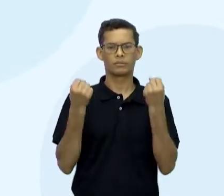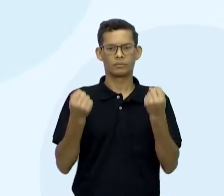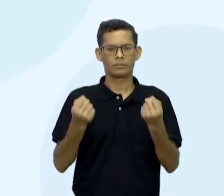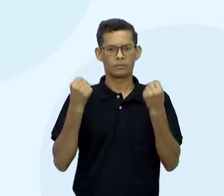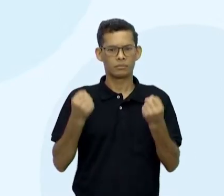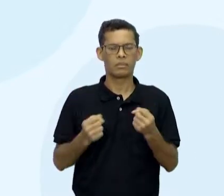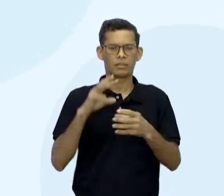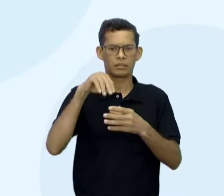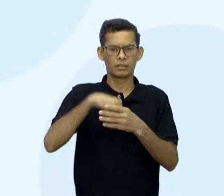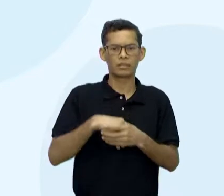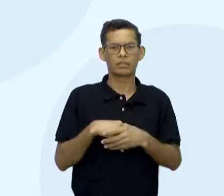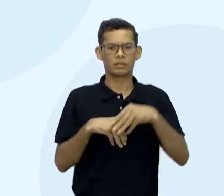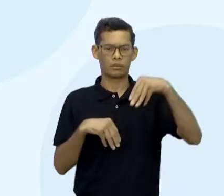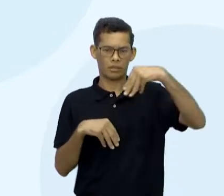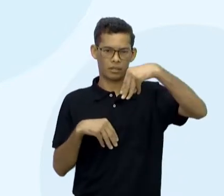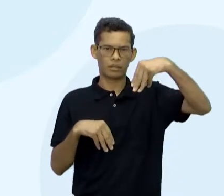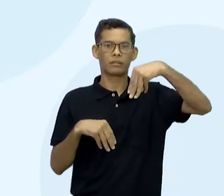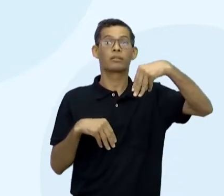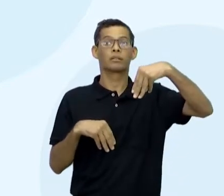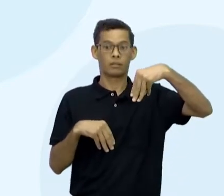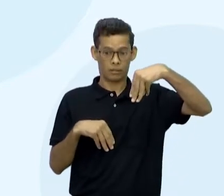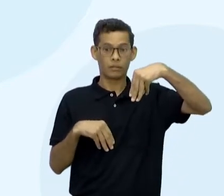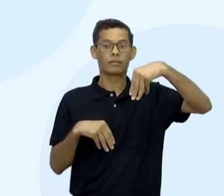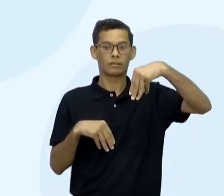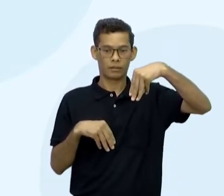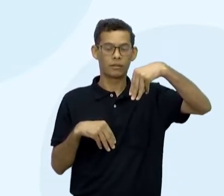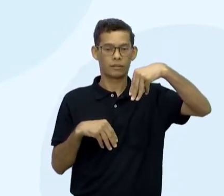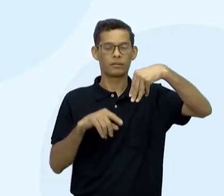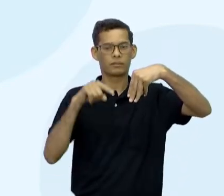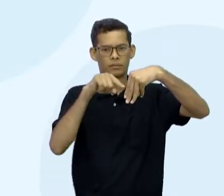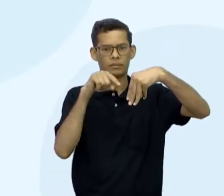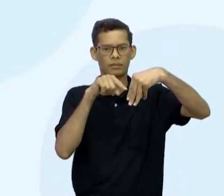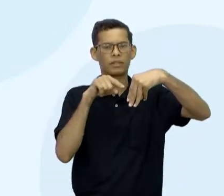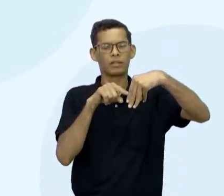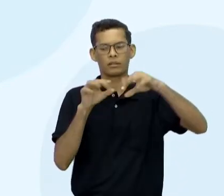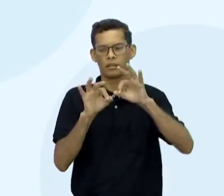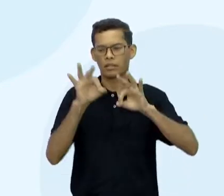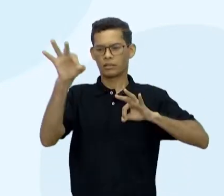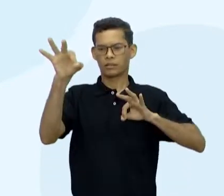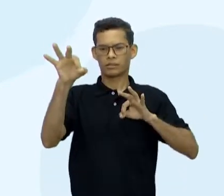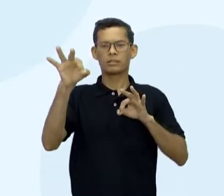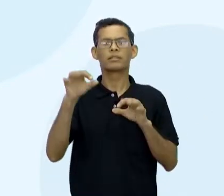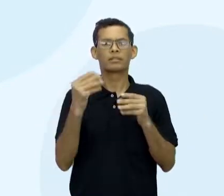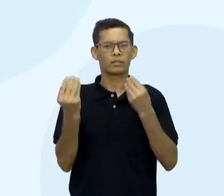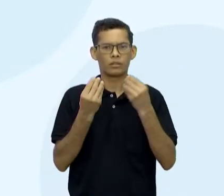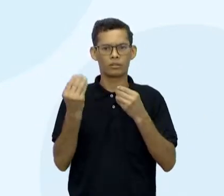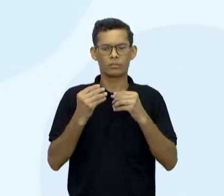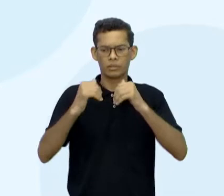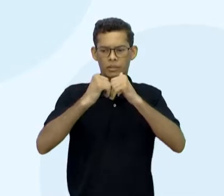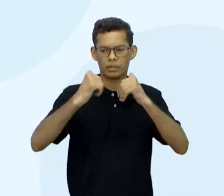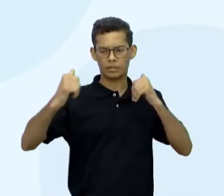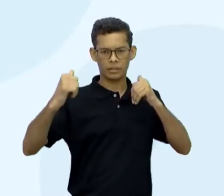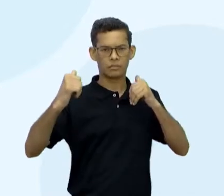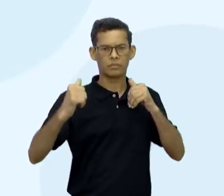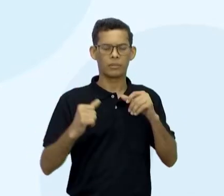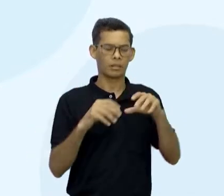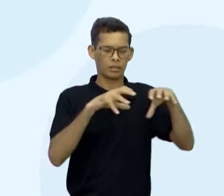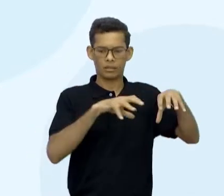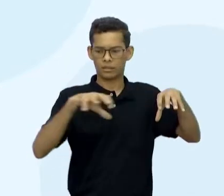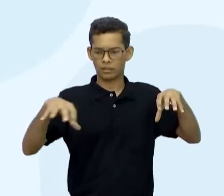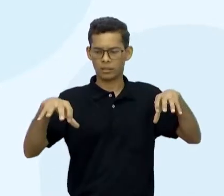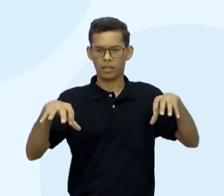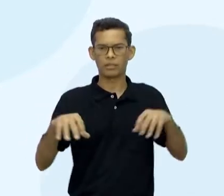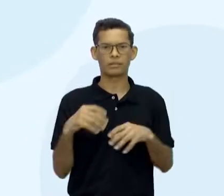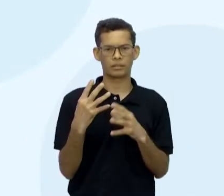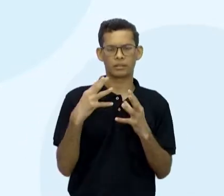à massa e inversamente proporcional ao quadrado da distância que separa os centros de